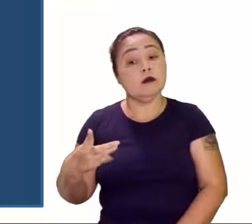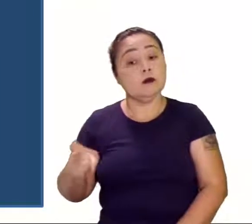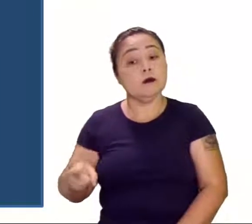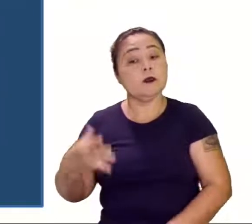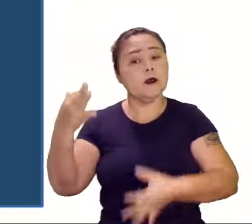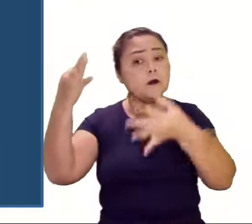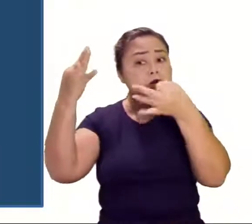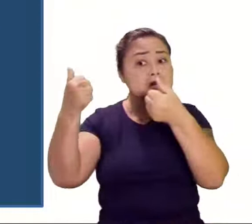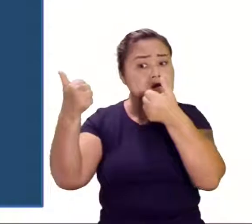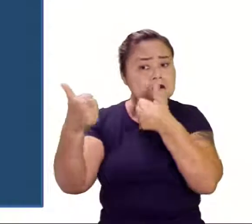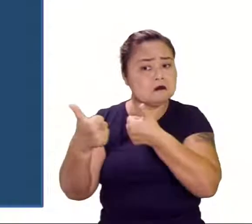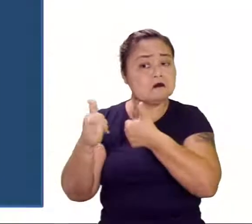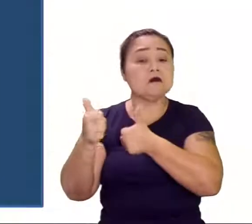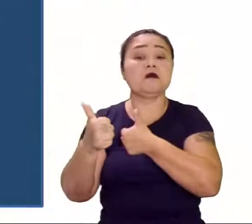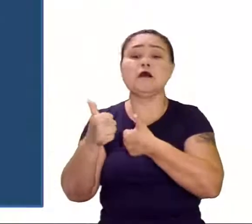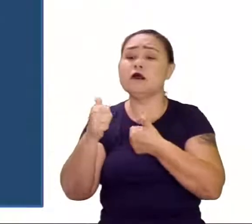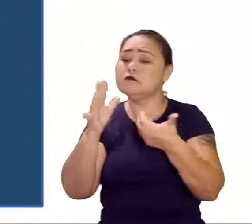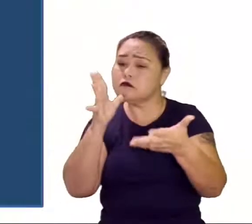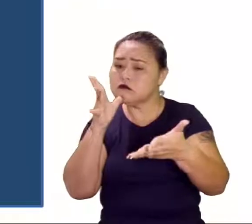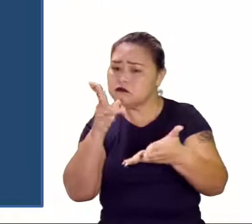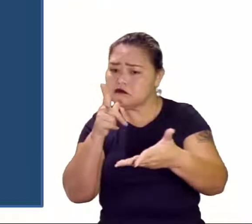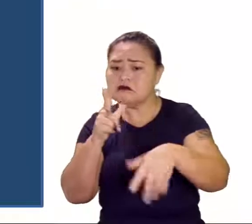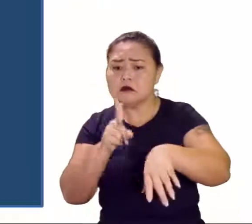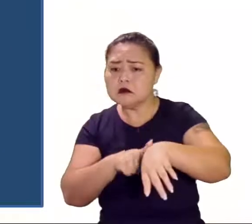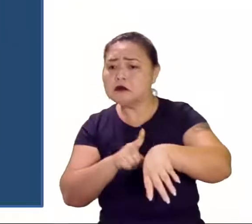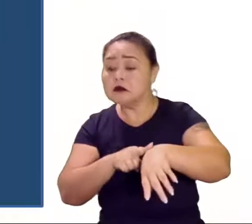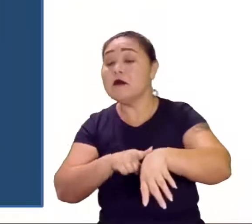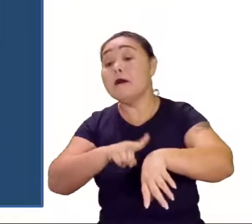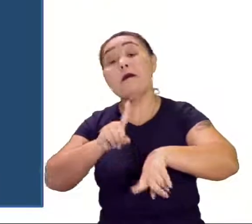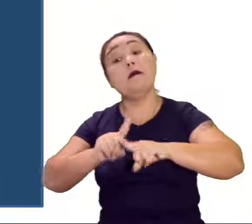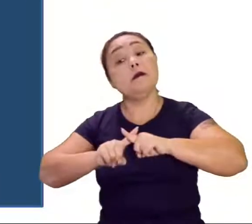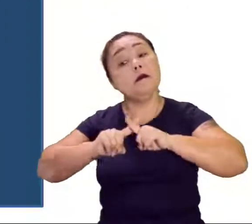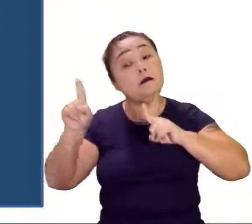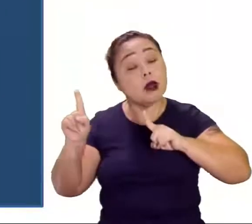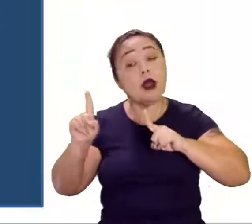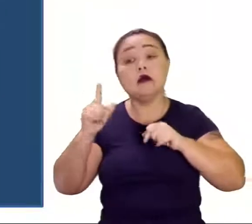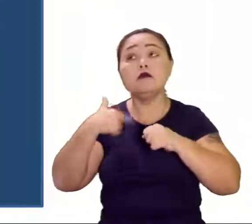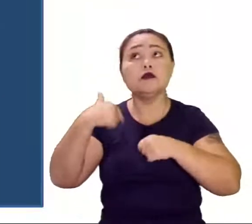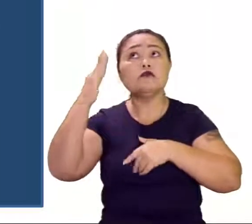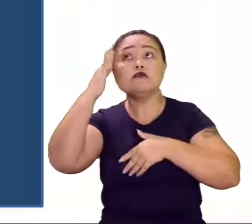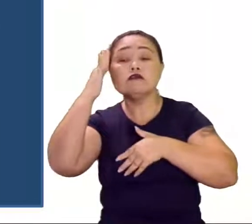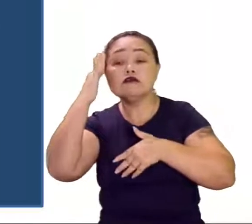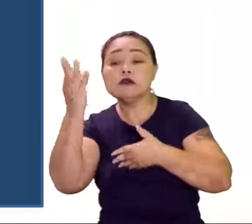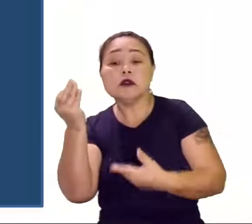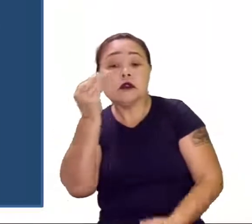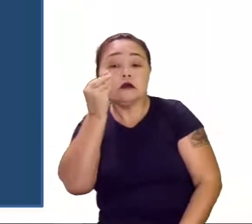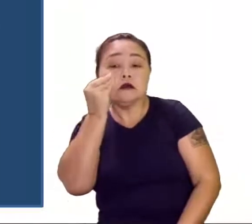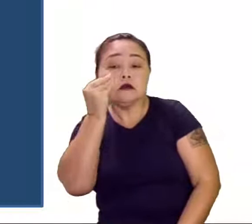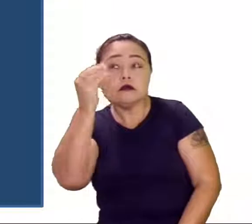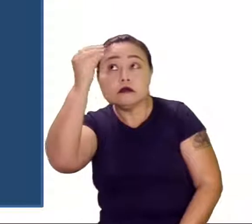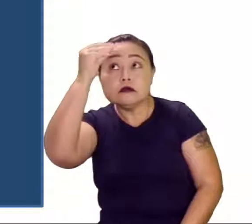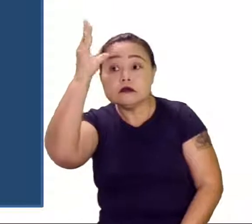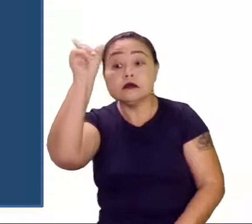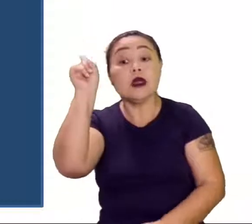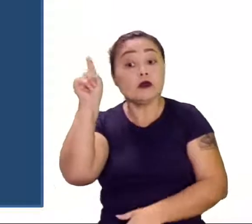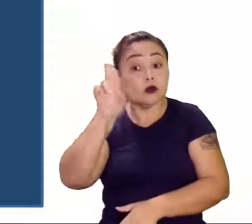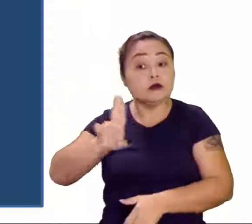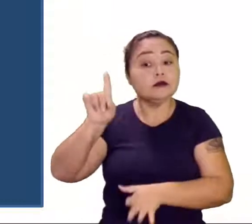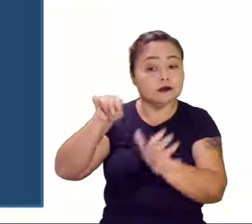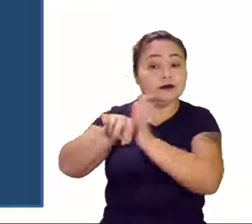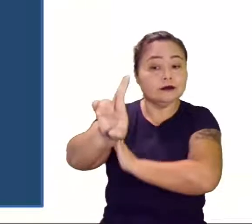63. Perfeito. Então, esse aí demorava um pouquinho mais para fazer, mas já é testando os conhecimentos de vocês através do quiz,